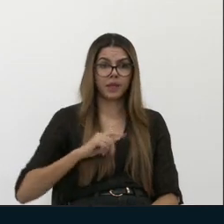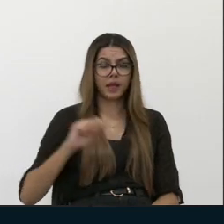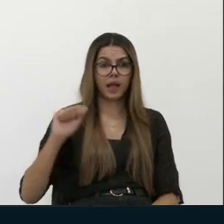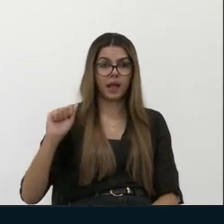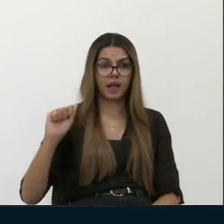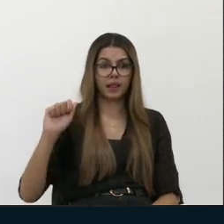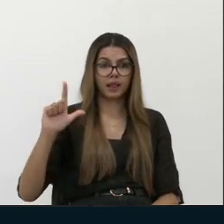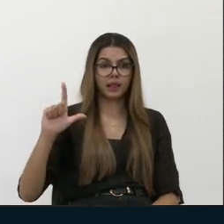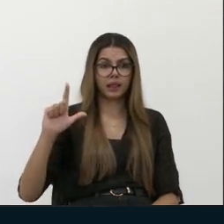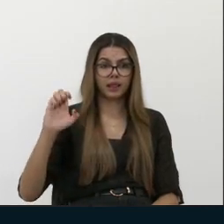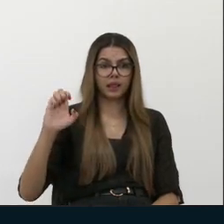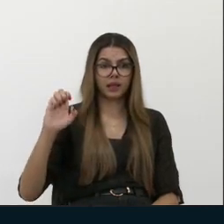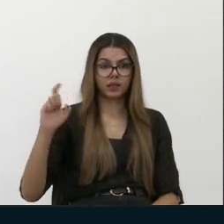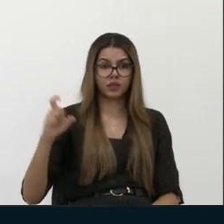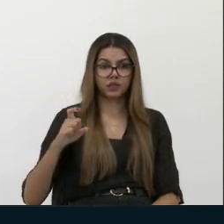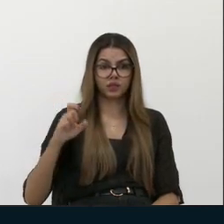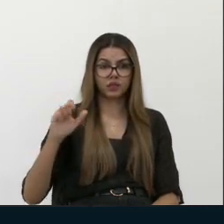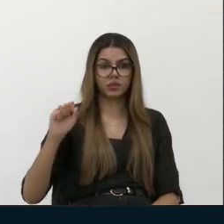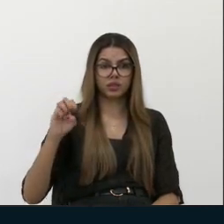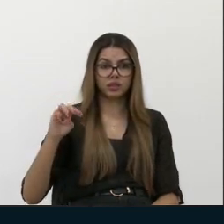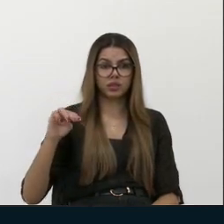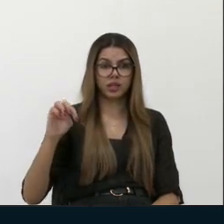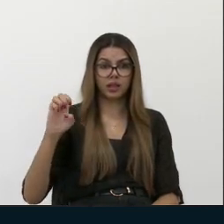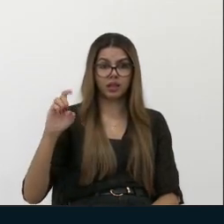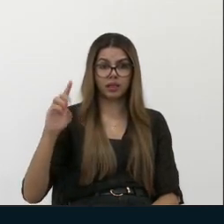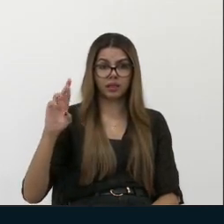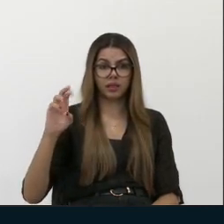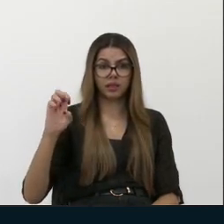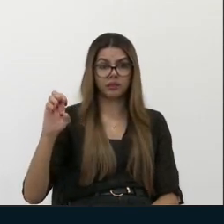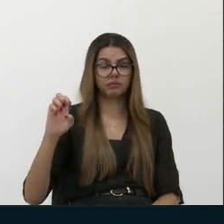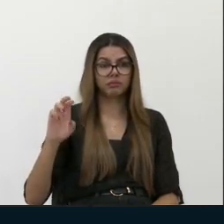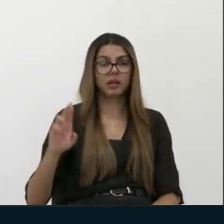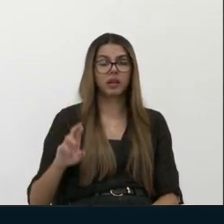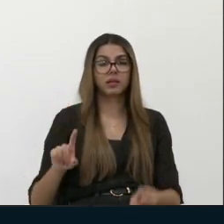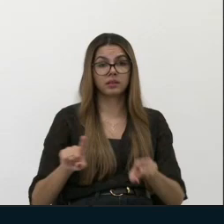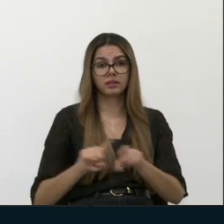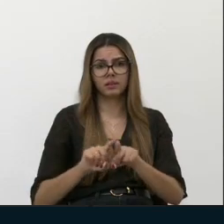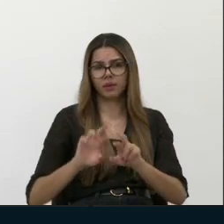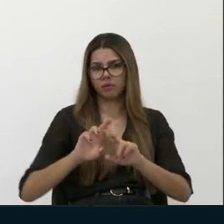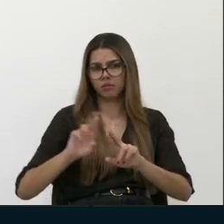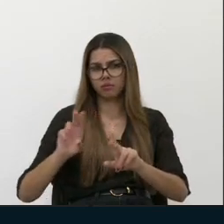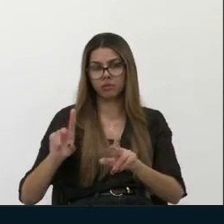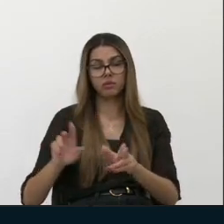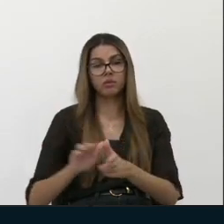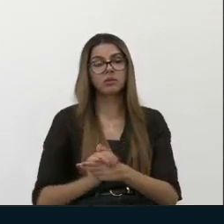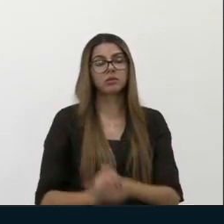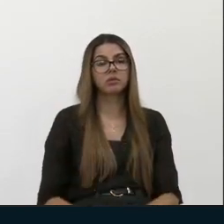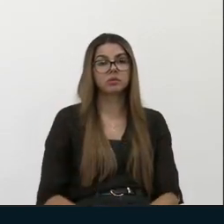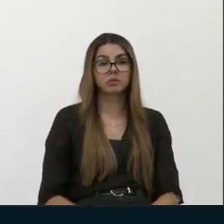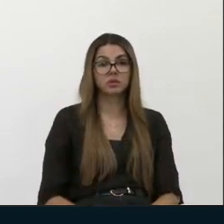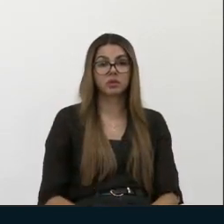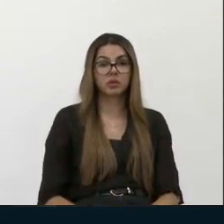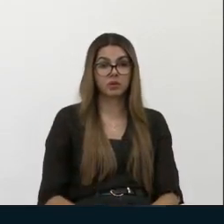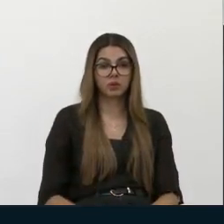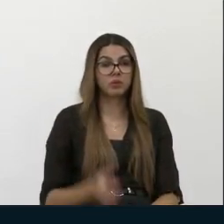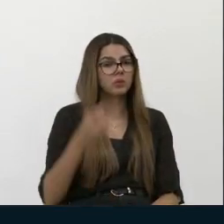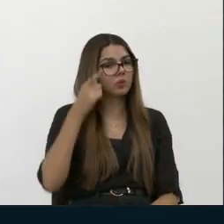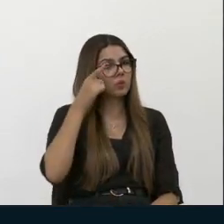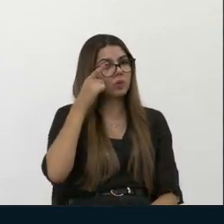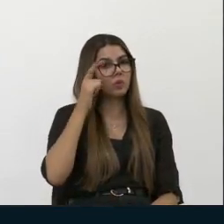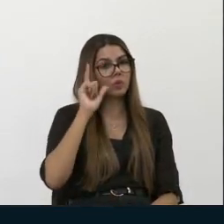Alexandre de Moraes, entre outros, em negar a sustentação oral do advogado perante aquele